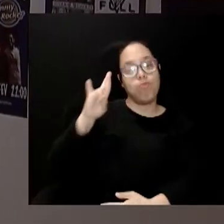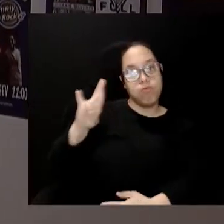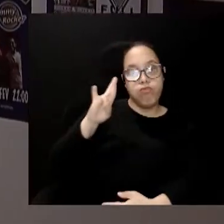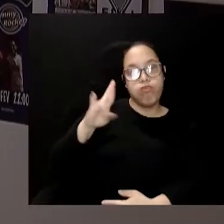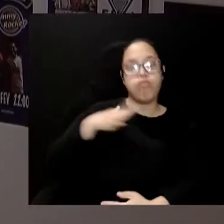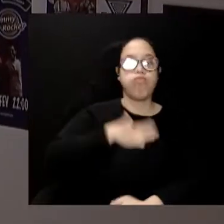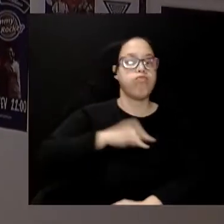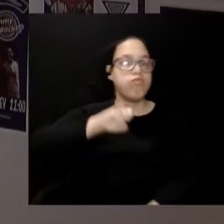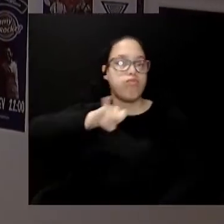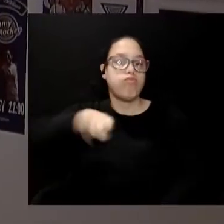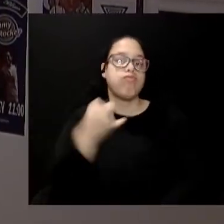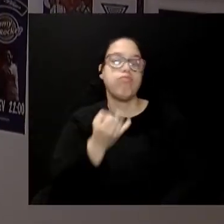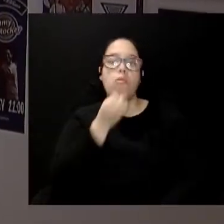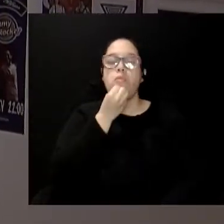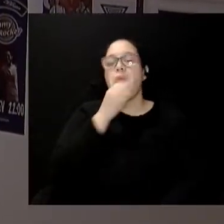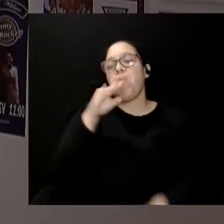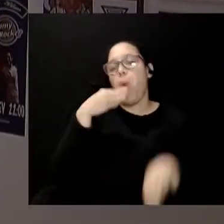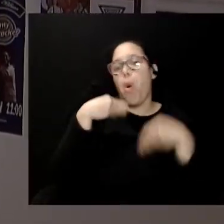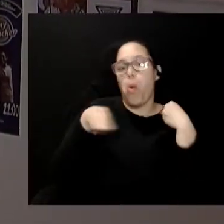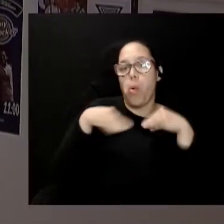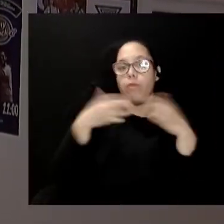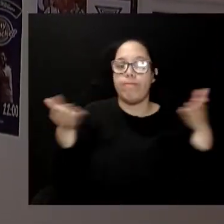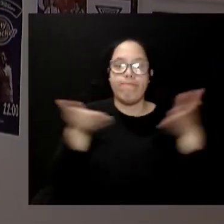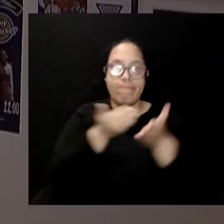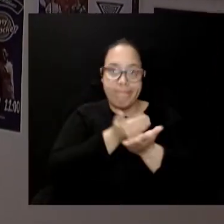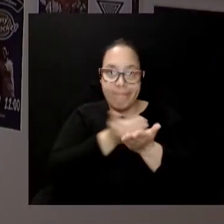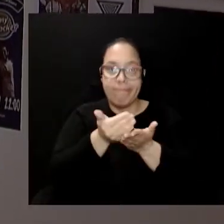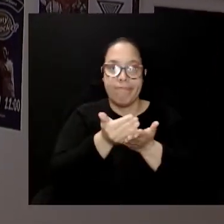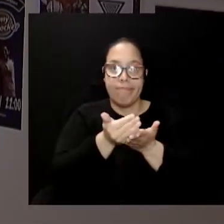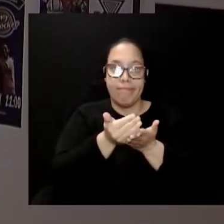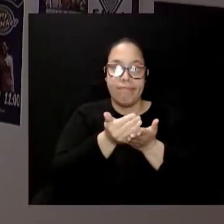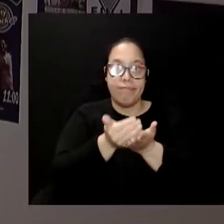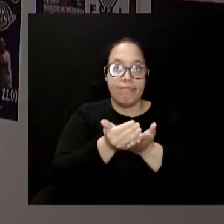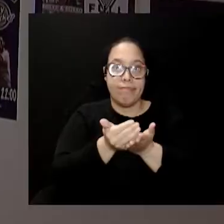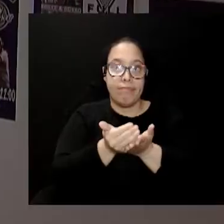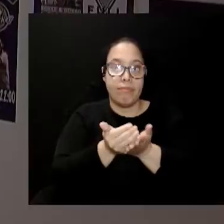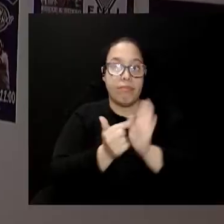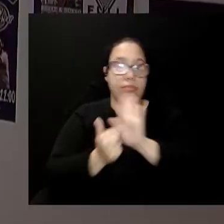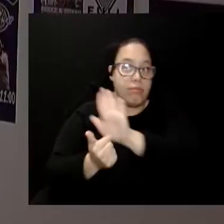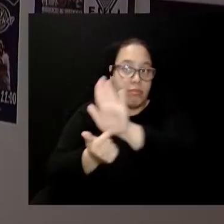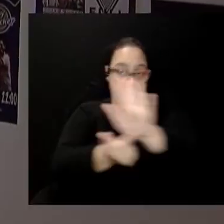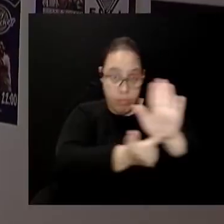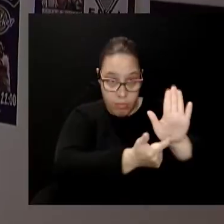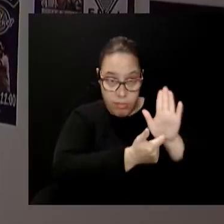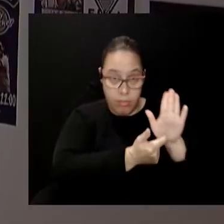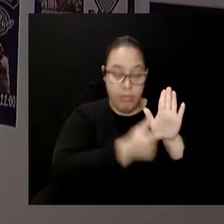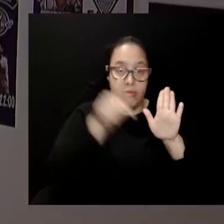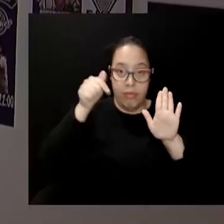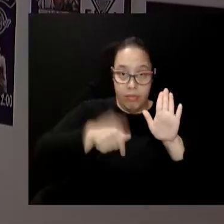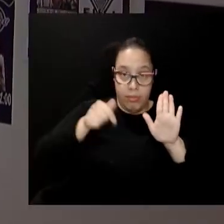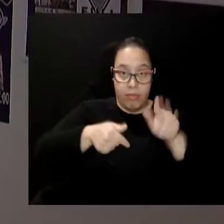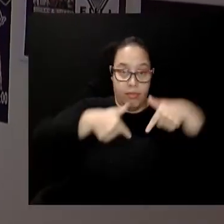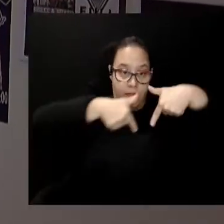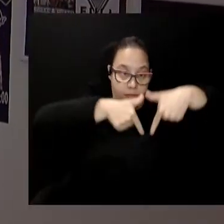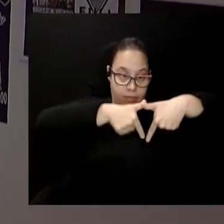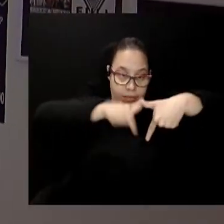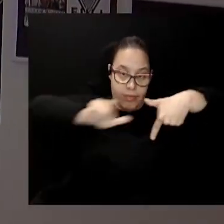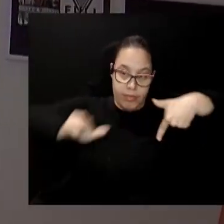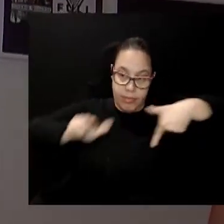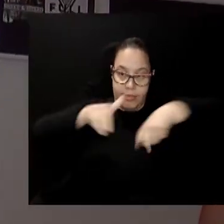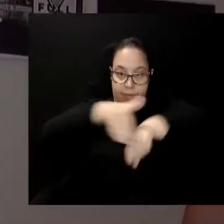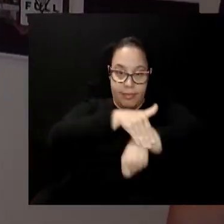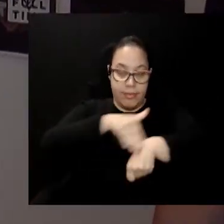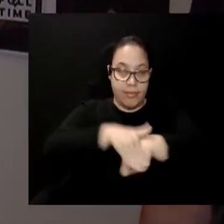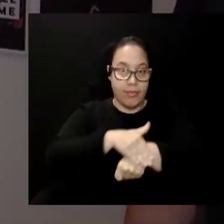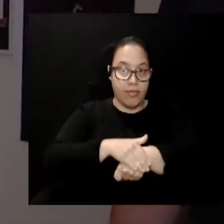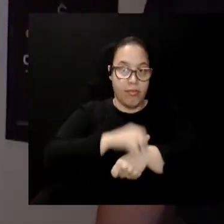boa música. Hoje começa, então, essa exposição. Nós estamos aqui no MIS, vamos conversar agora com a Júlia Nobre,